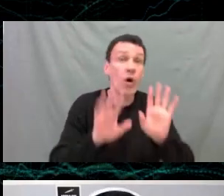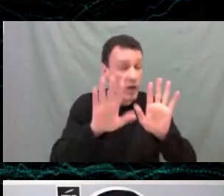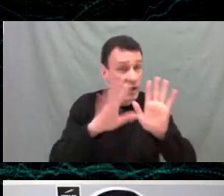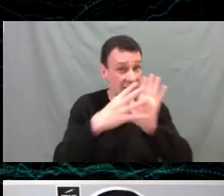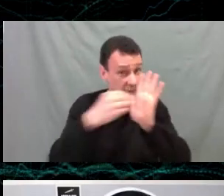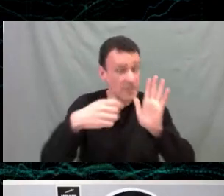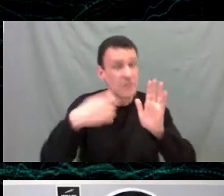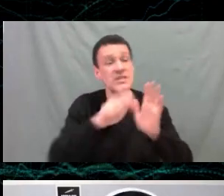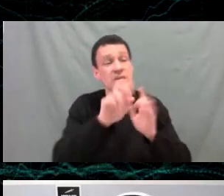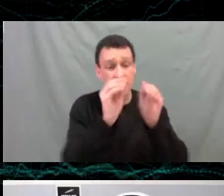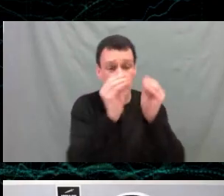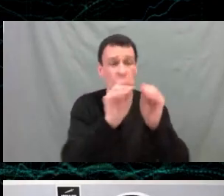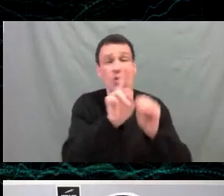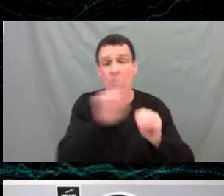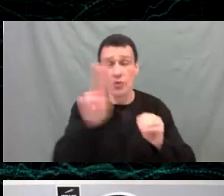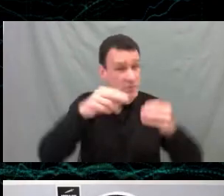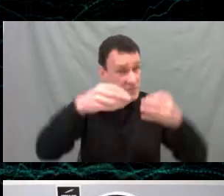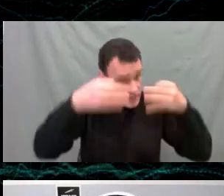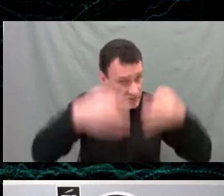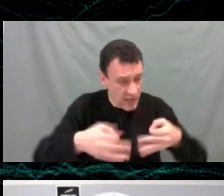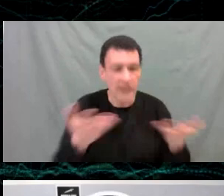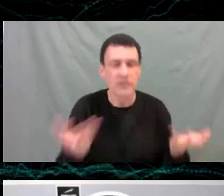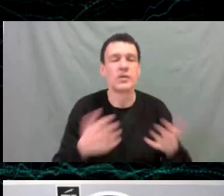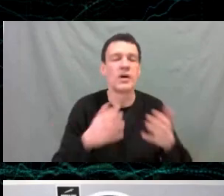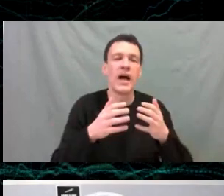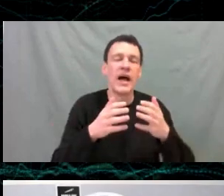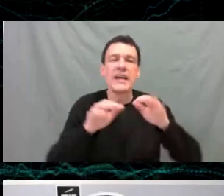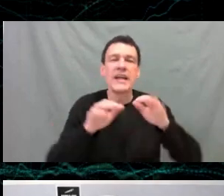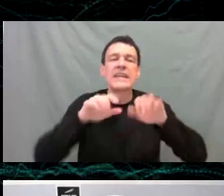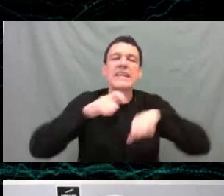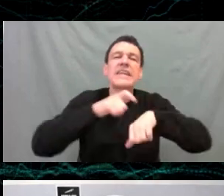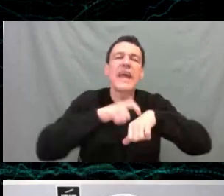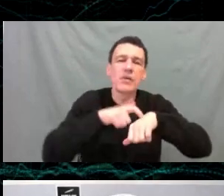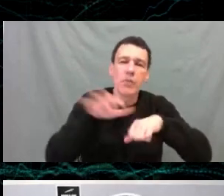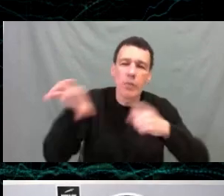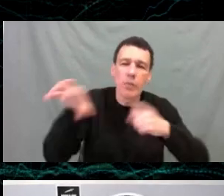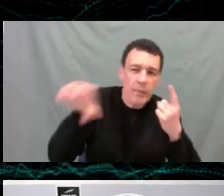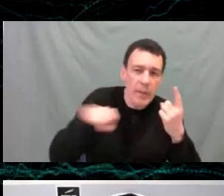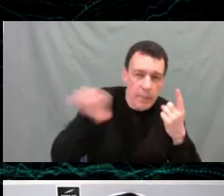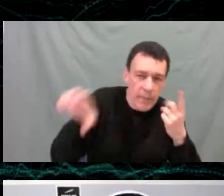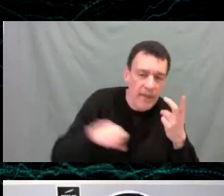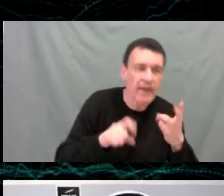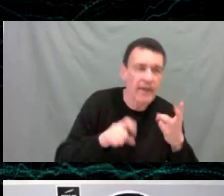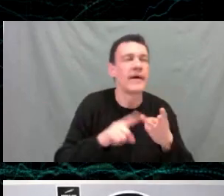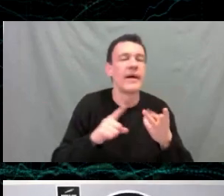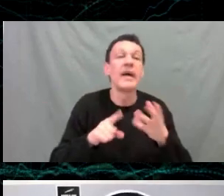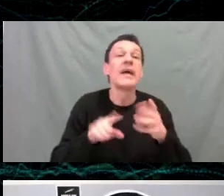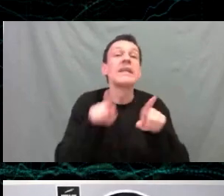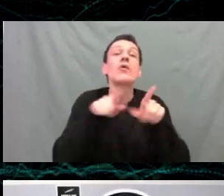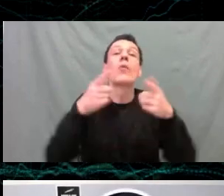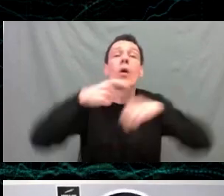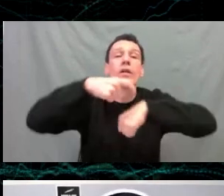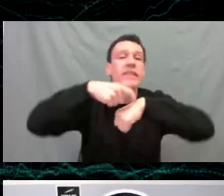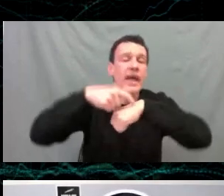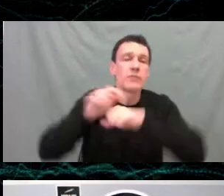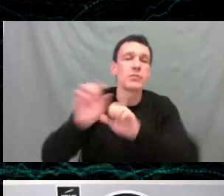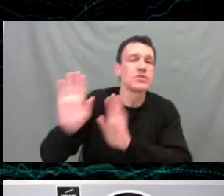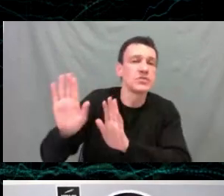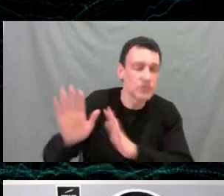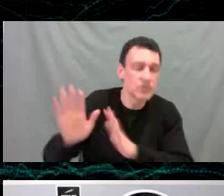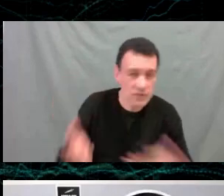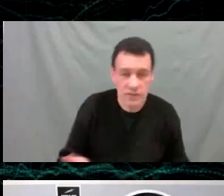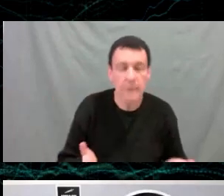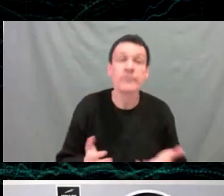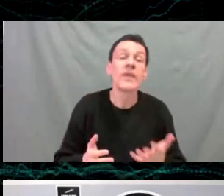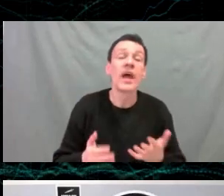de intervalo, nomenclaturas, tempo de retenção, tá bem? E desative aqueles que não são úteis.